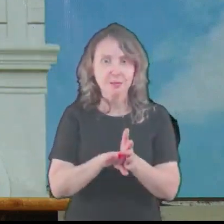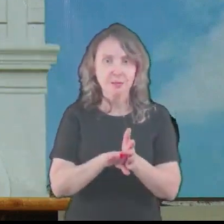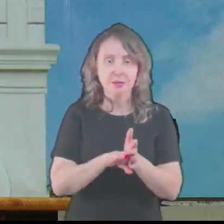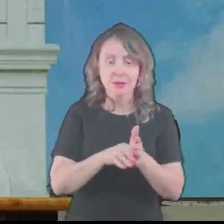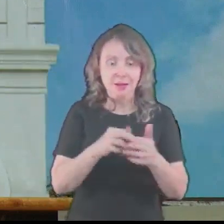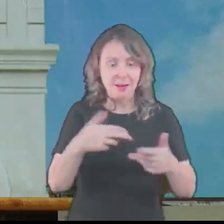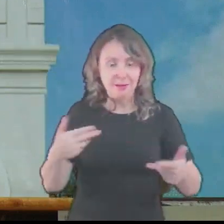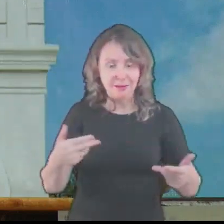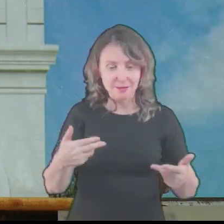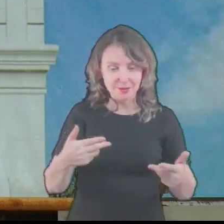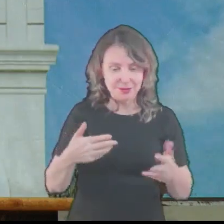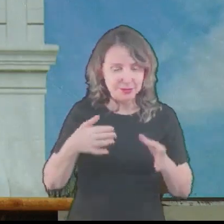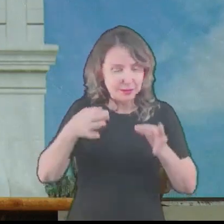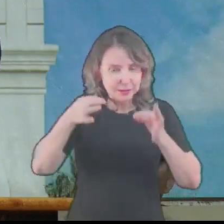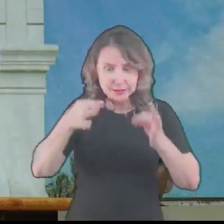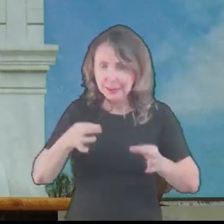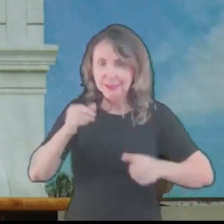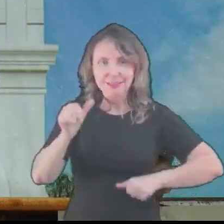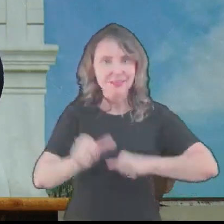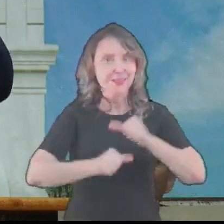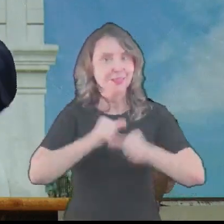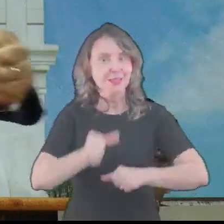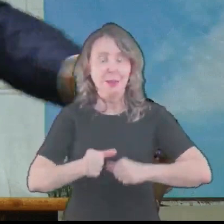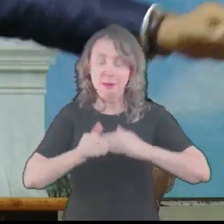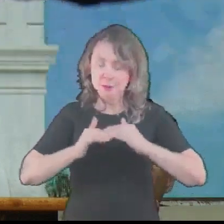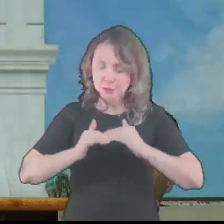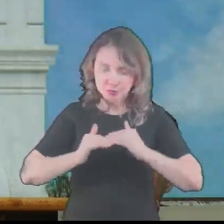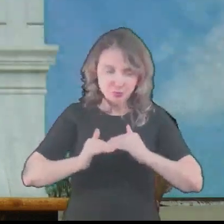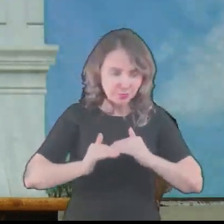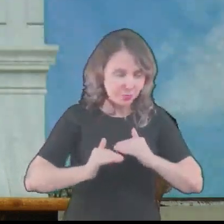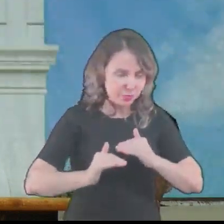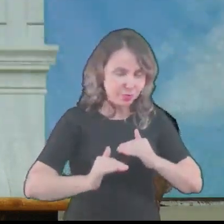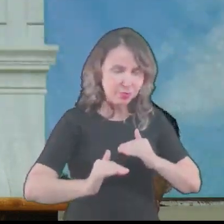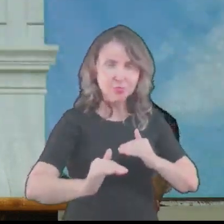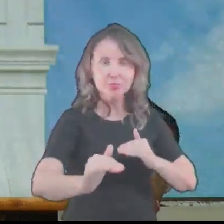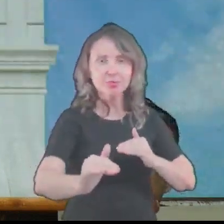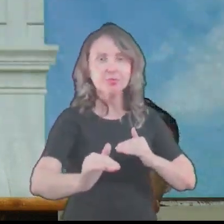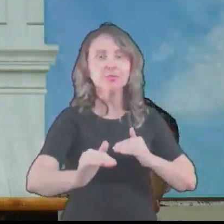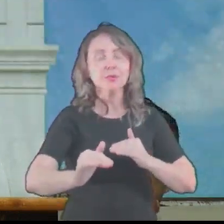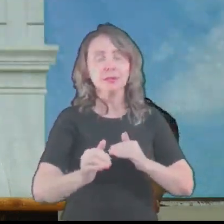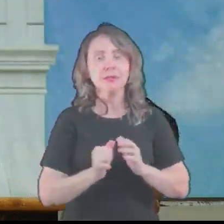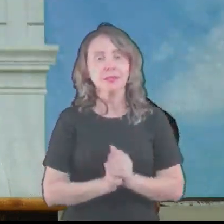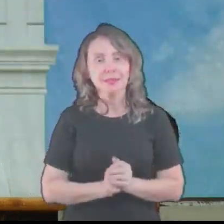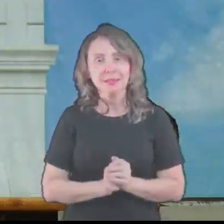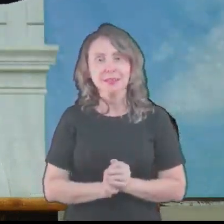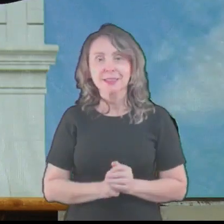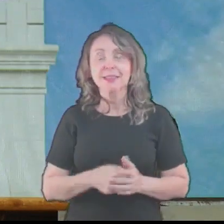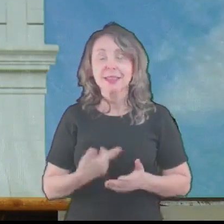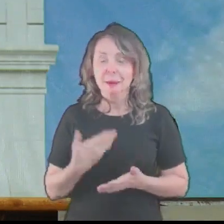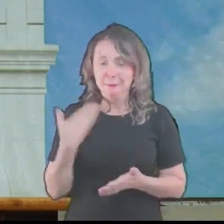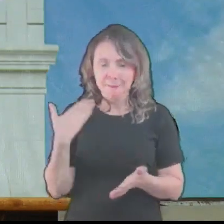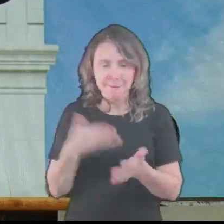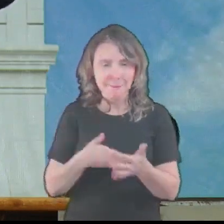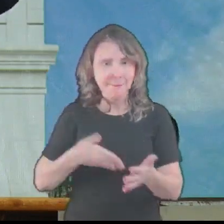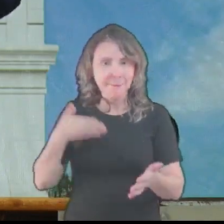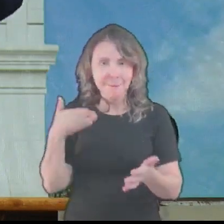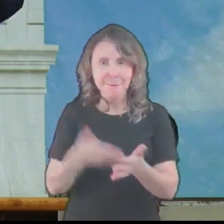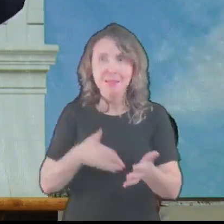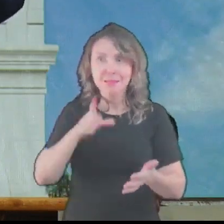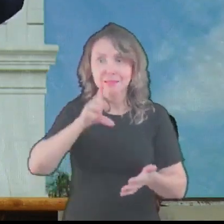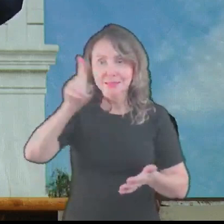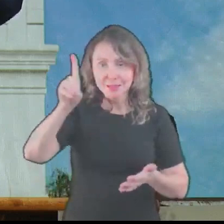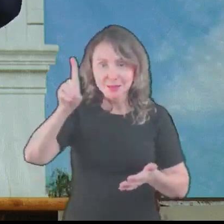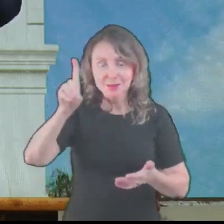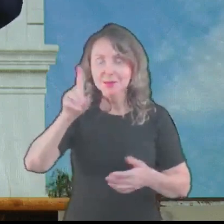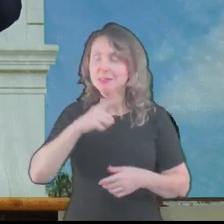endereita, os caminhos são aplainados e não tem nada deste mundo que possa impedir o trabalhar daquele que é